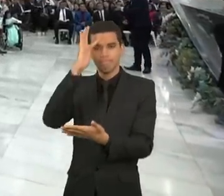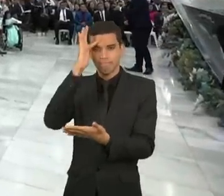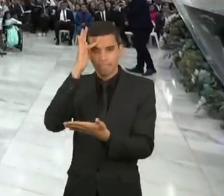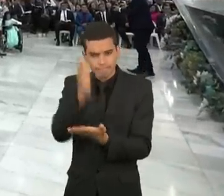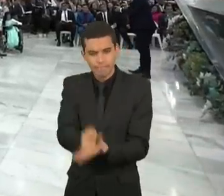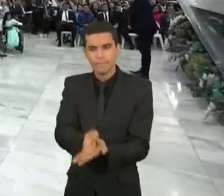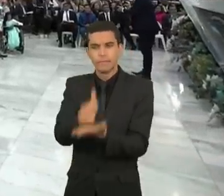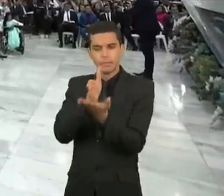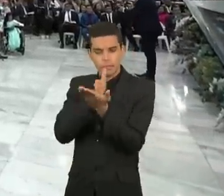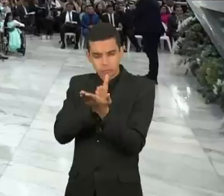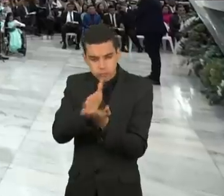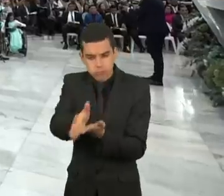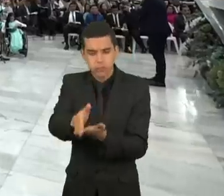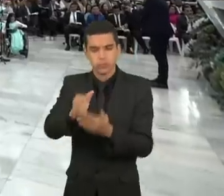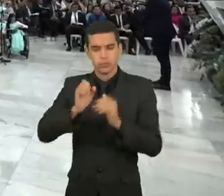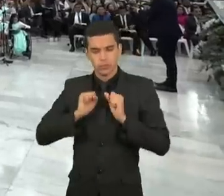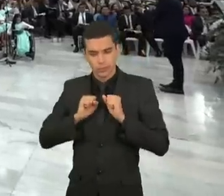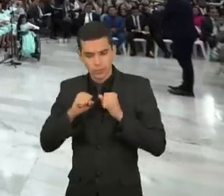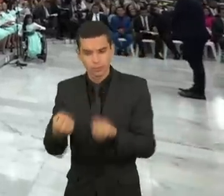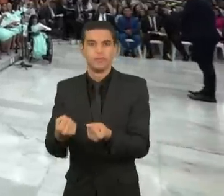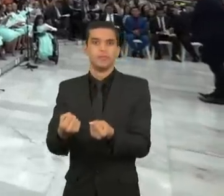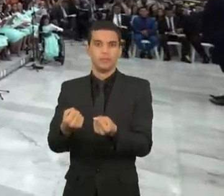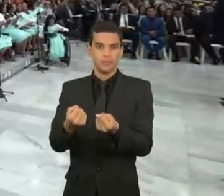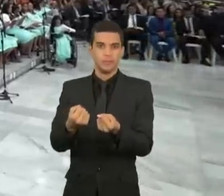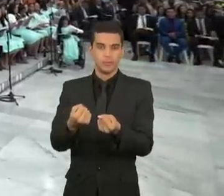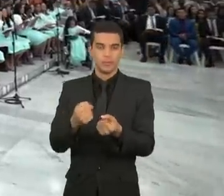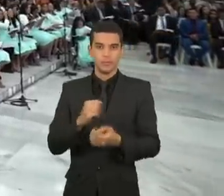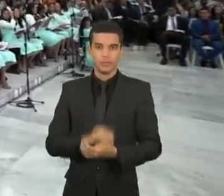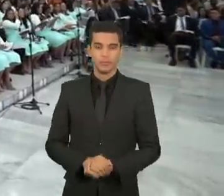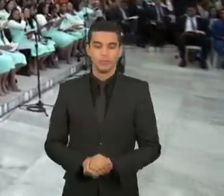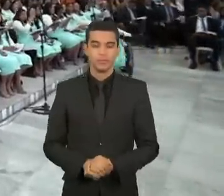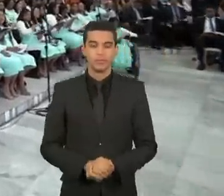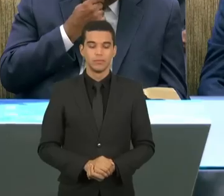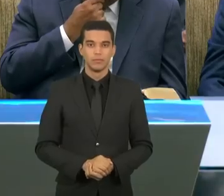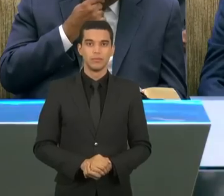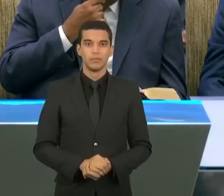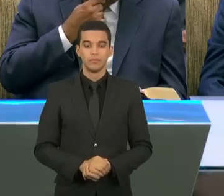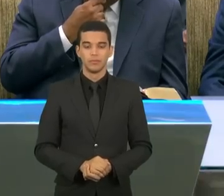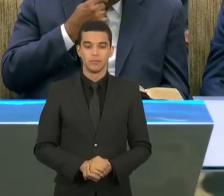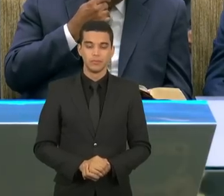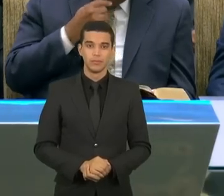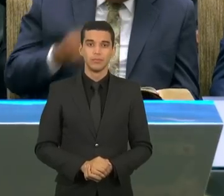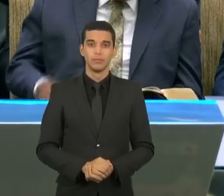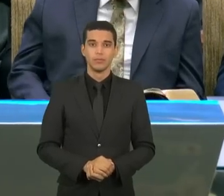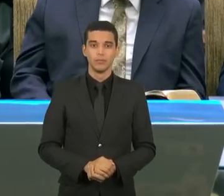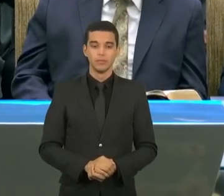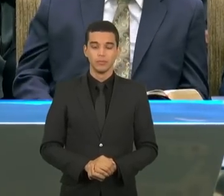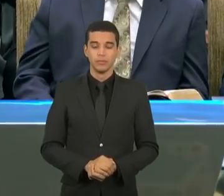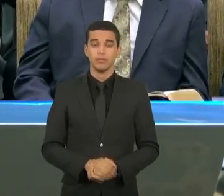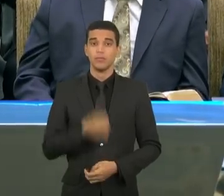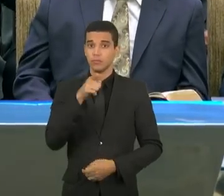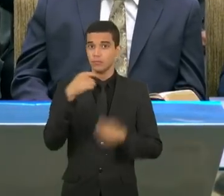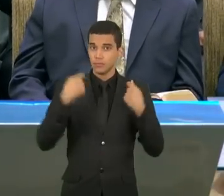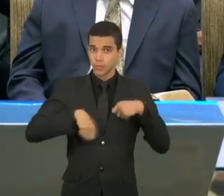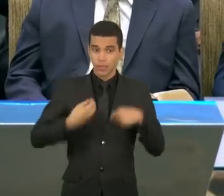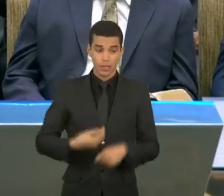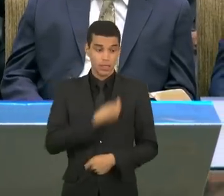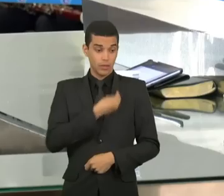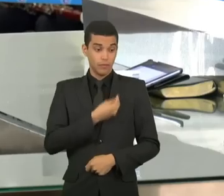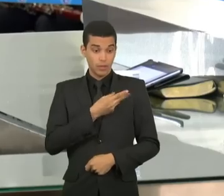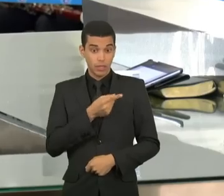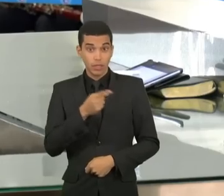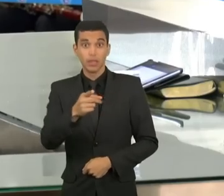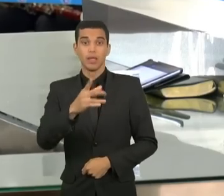o bom combate da fé. Tome posse da vida eterna. Tem gente tomando posse de